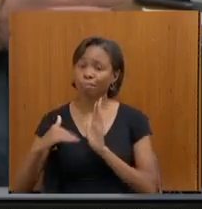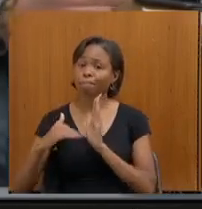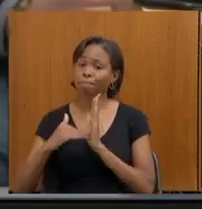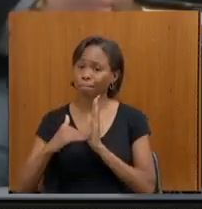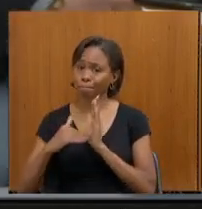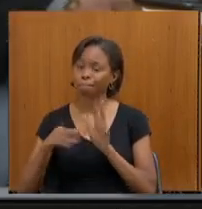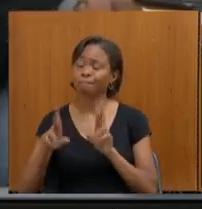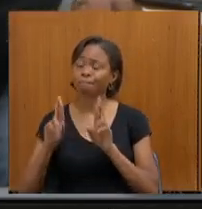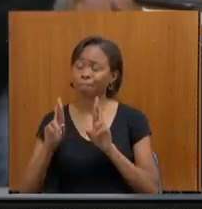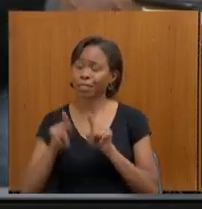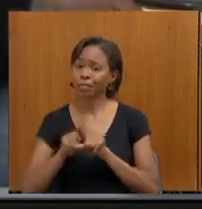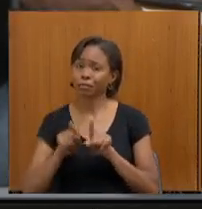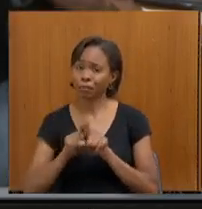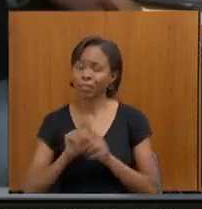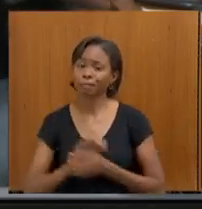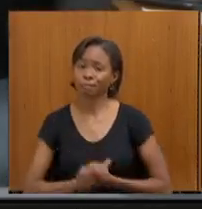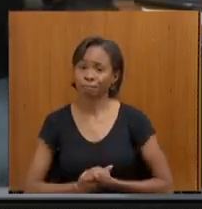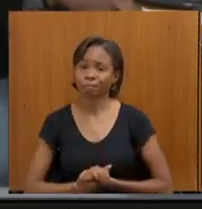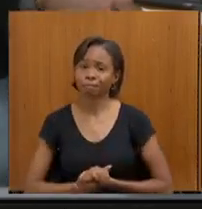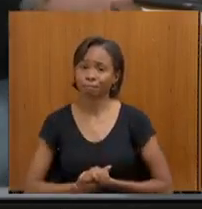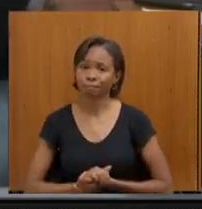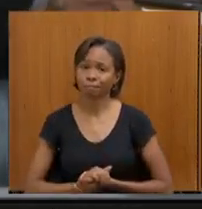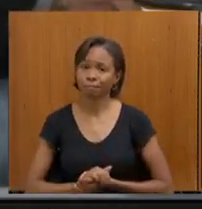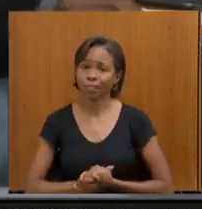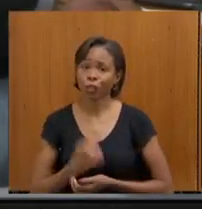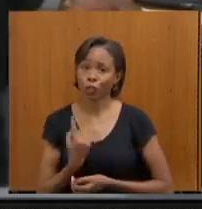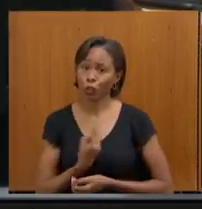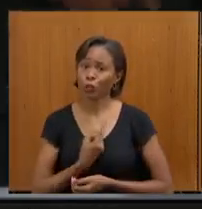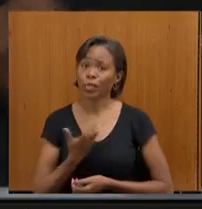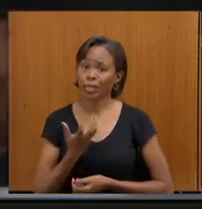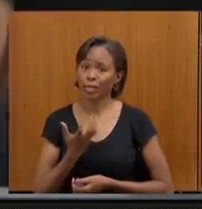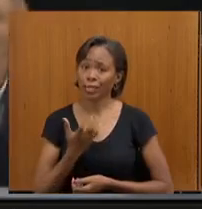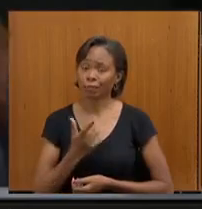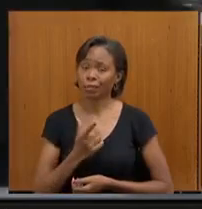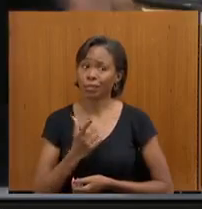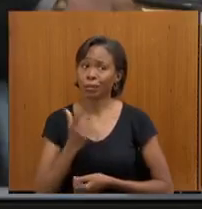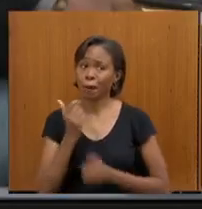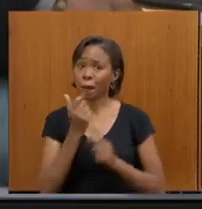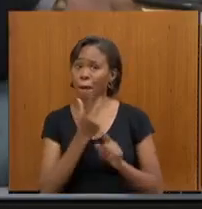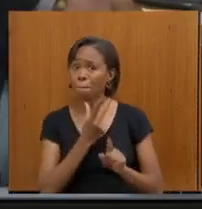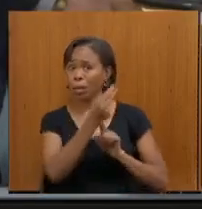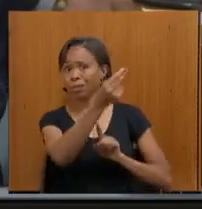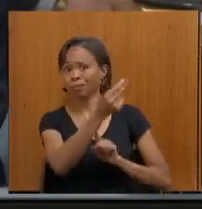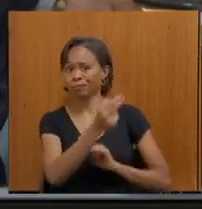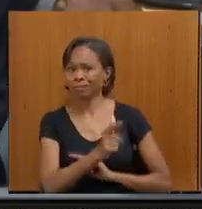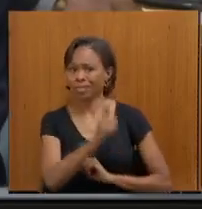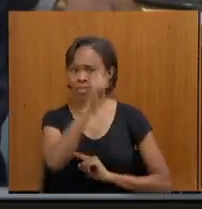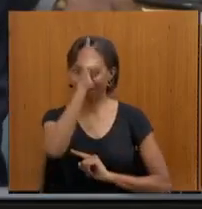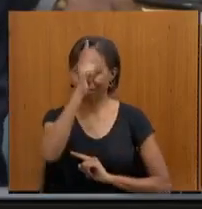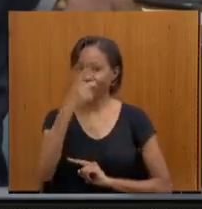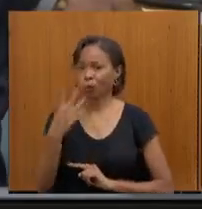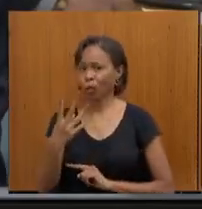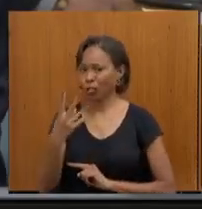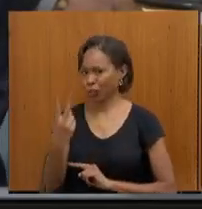é passar Alemanha 4/42 gigas é nós começamos a trazem